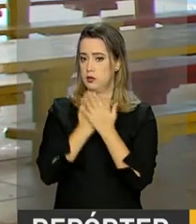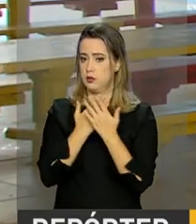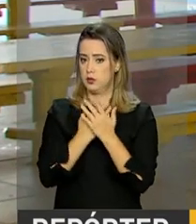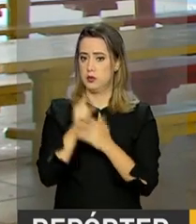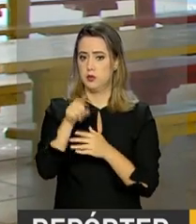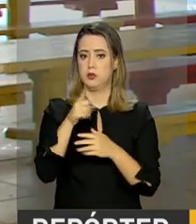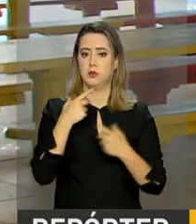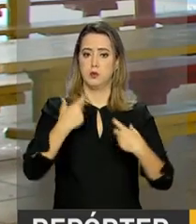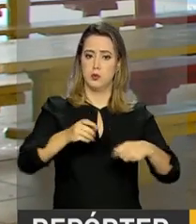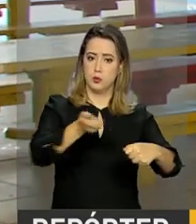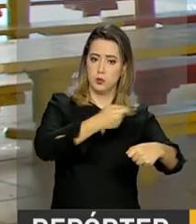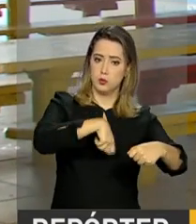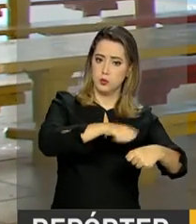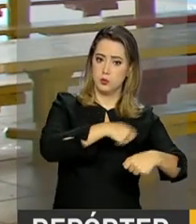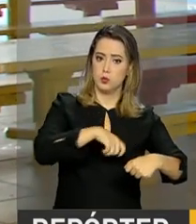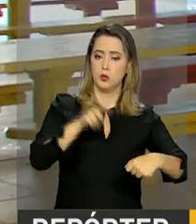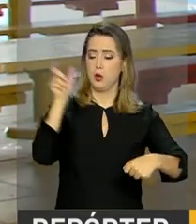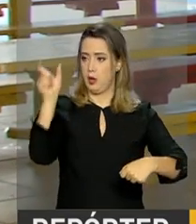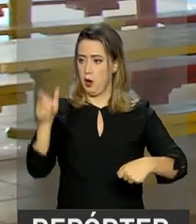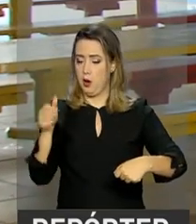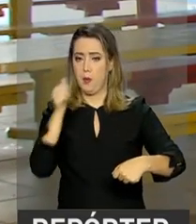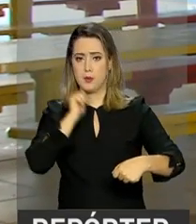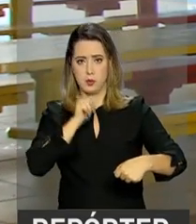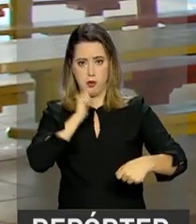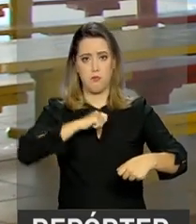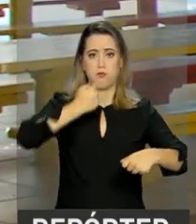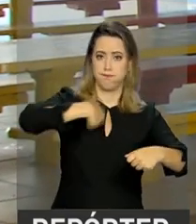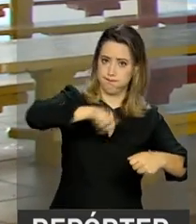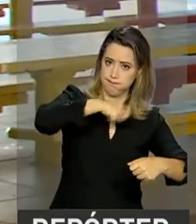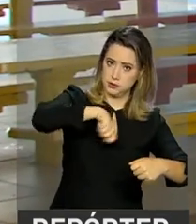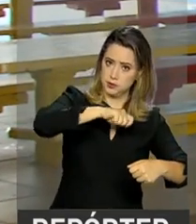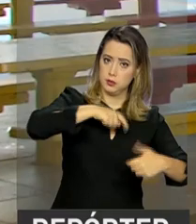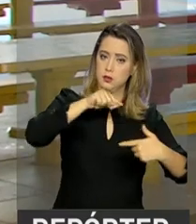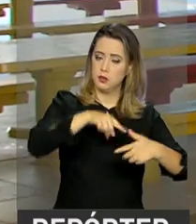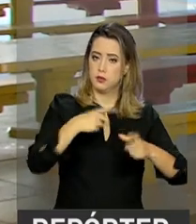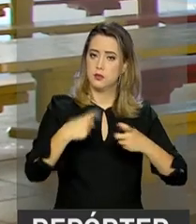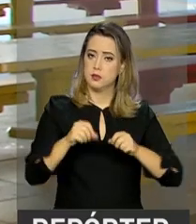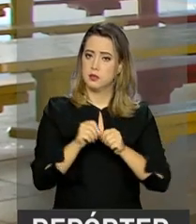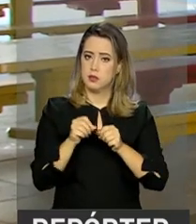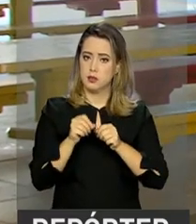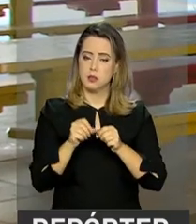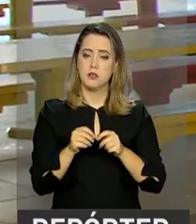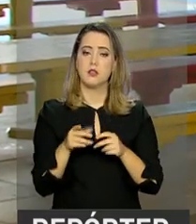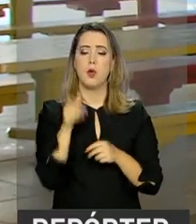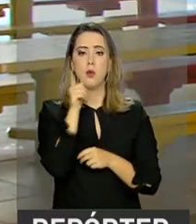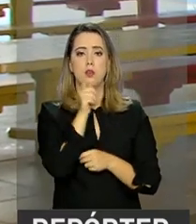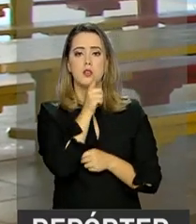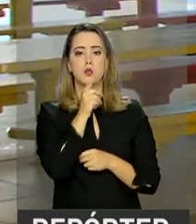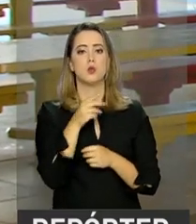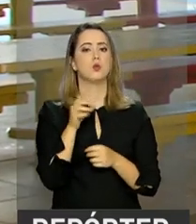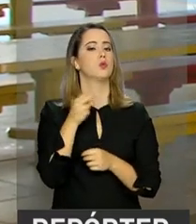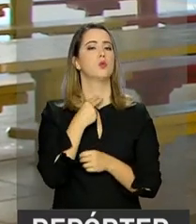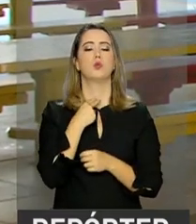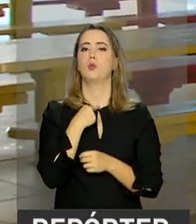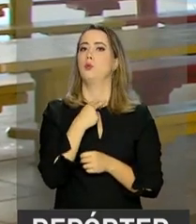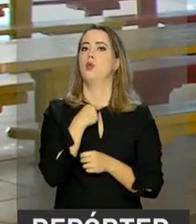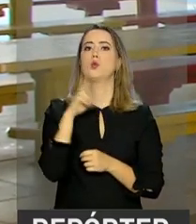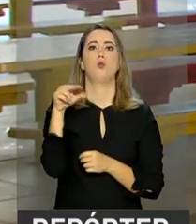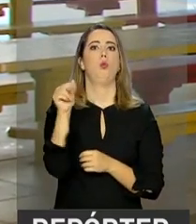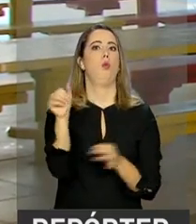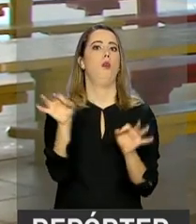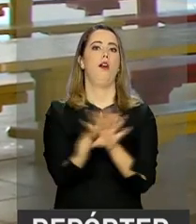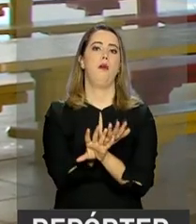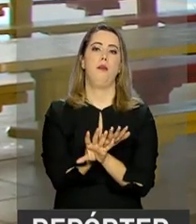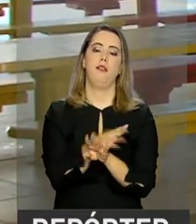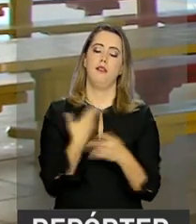uma cantina, nós temos uma merendeira para estar realizando, né, o lanche das crianças. Então, assim, esse programa não pode acabar nunca, porque muitas